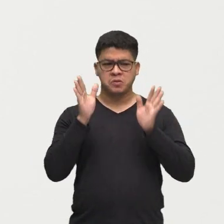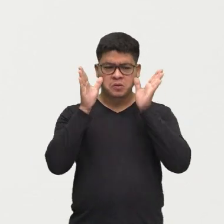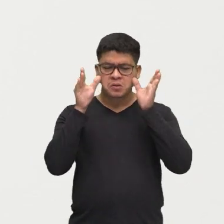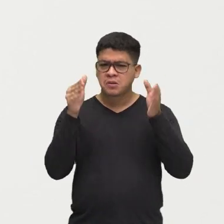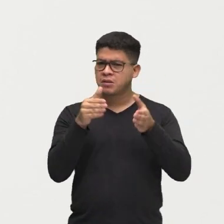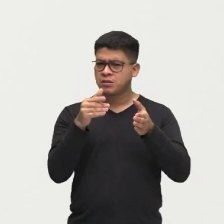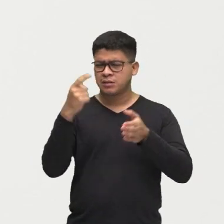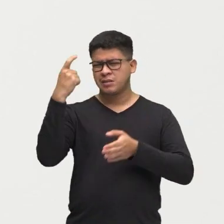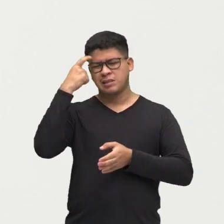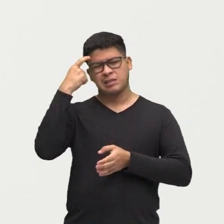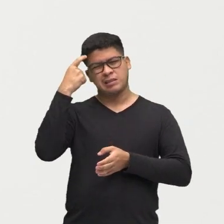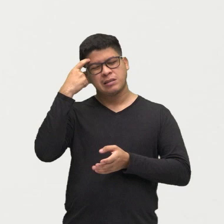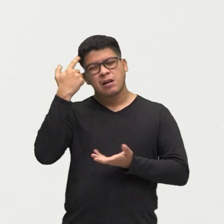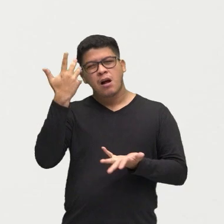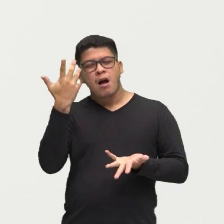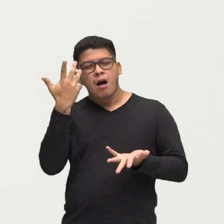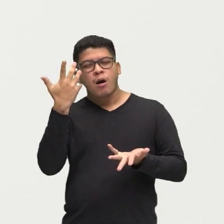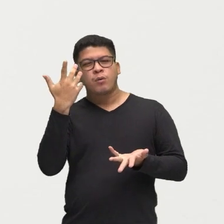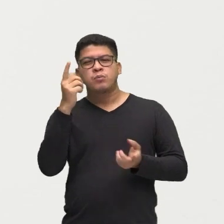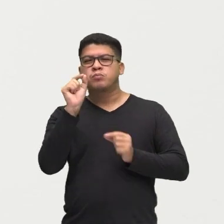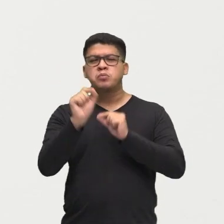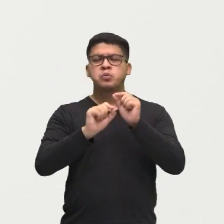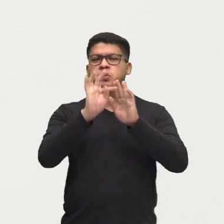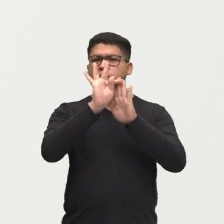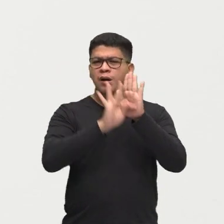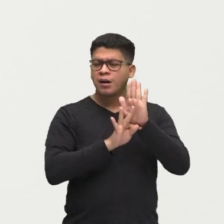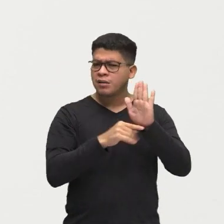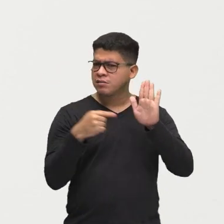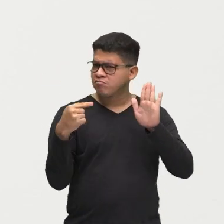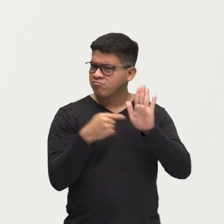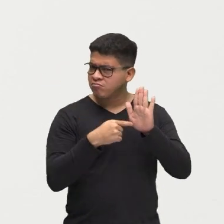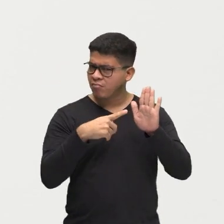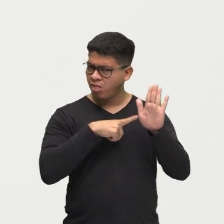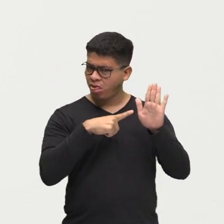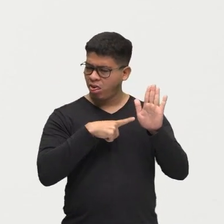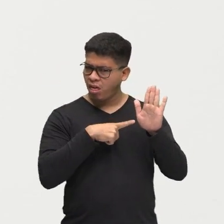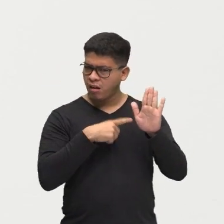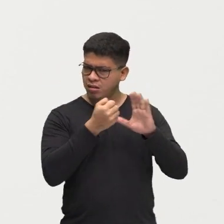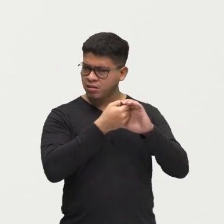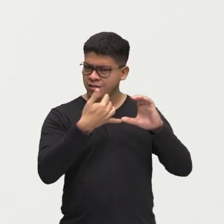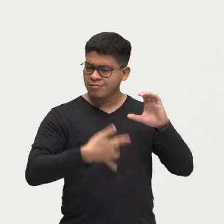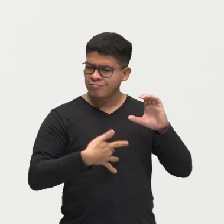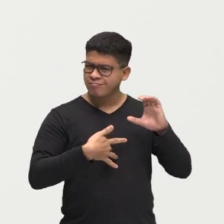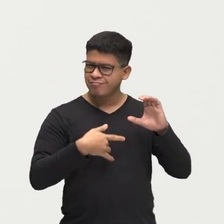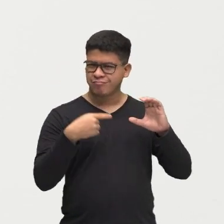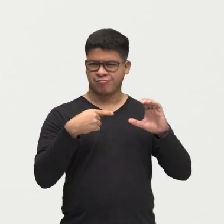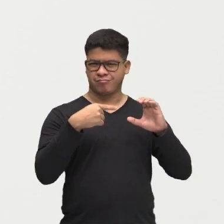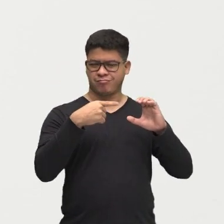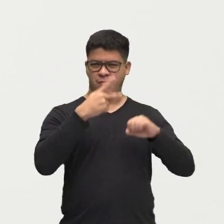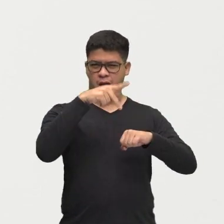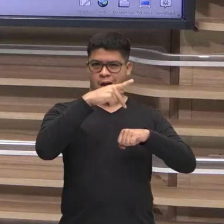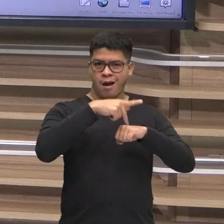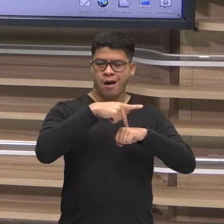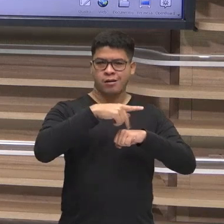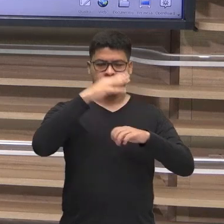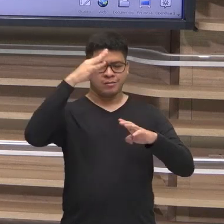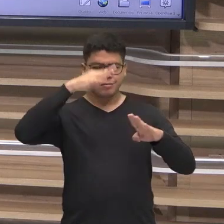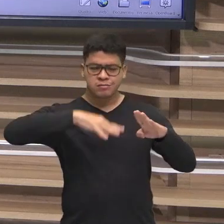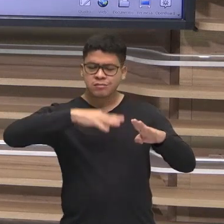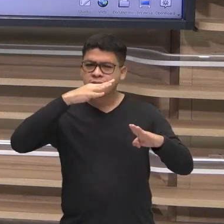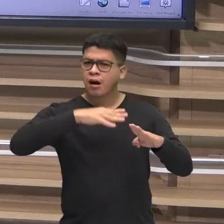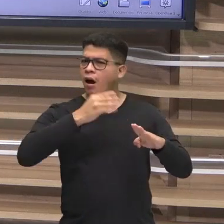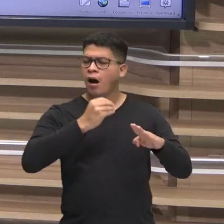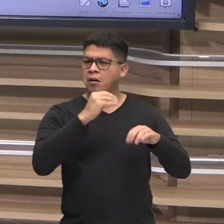que pensar aqui no texto, ok? E o texto tem essa ideia de exaltação à pátria,